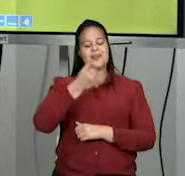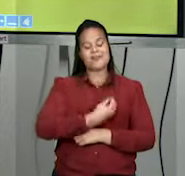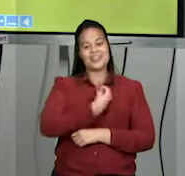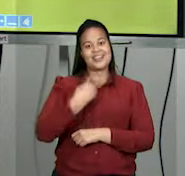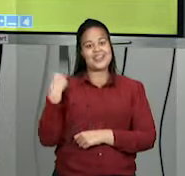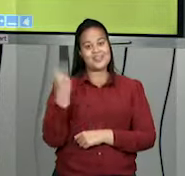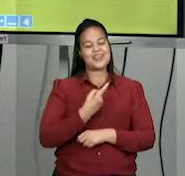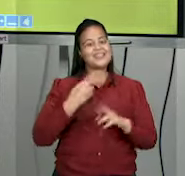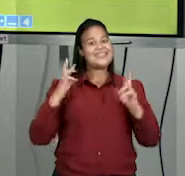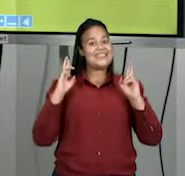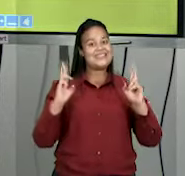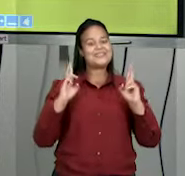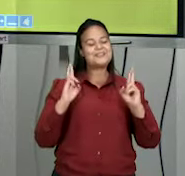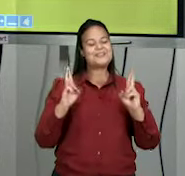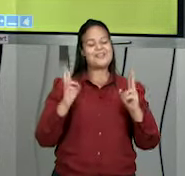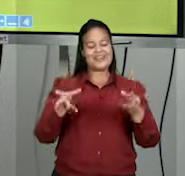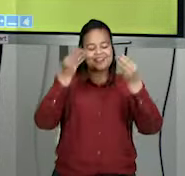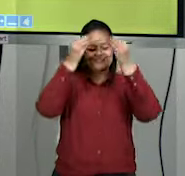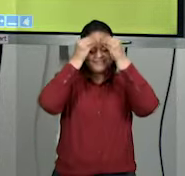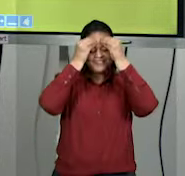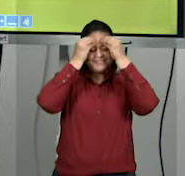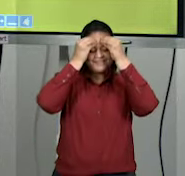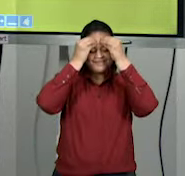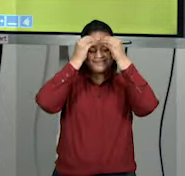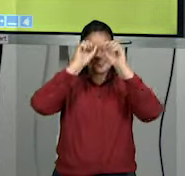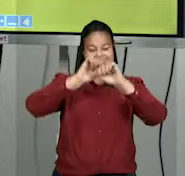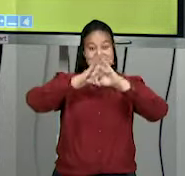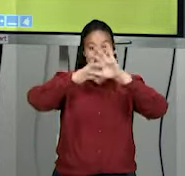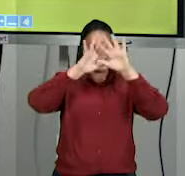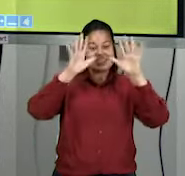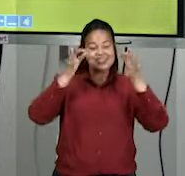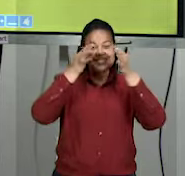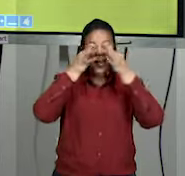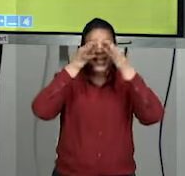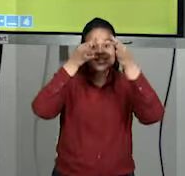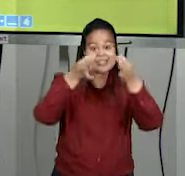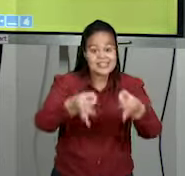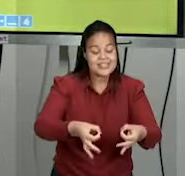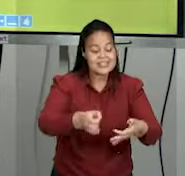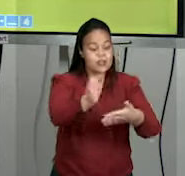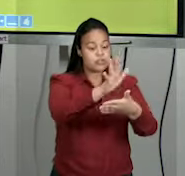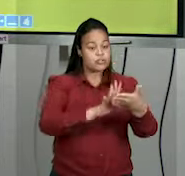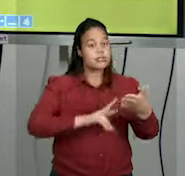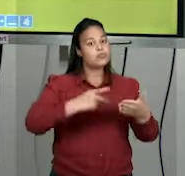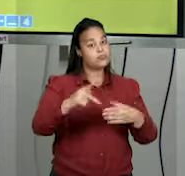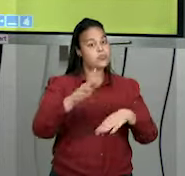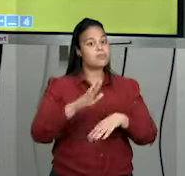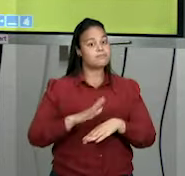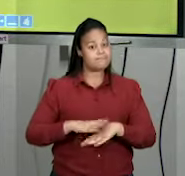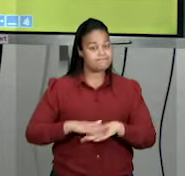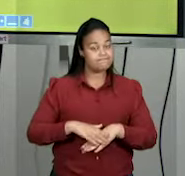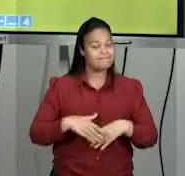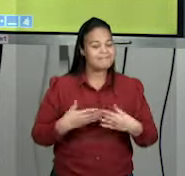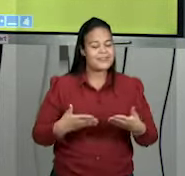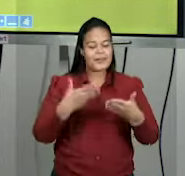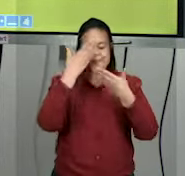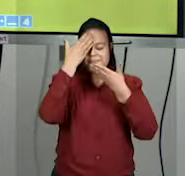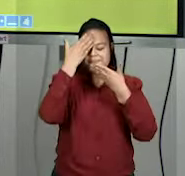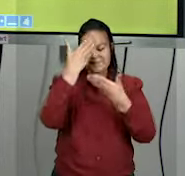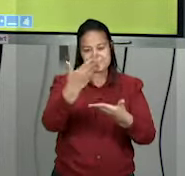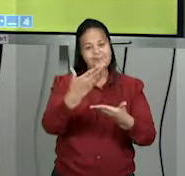espero que você tenha compreendido, que você faça com atenção as suas atividades e muito